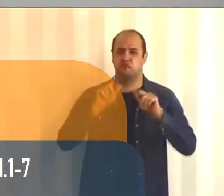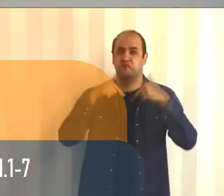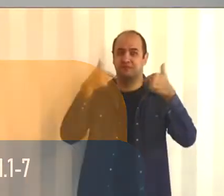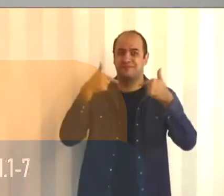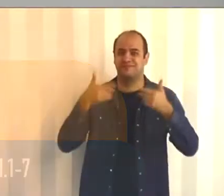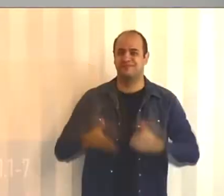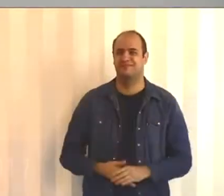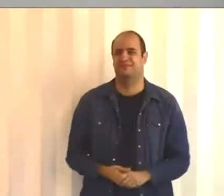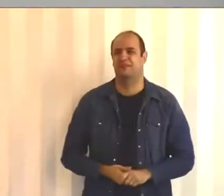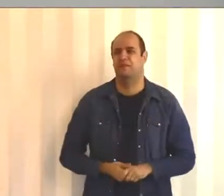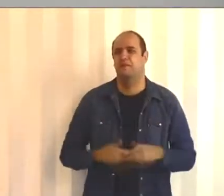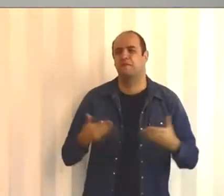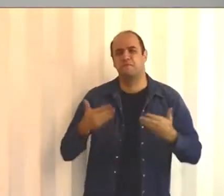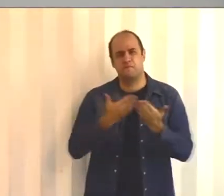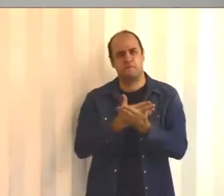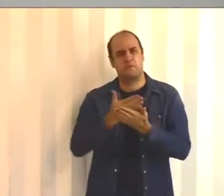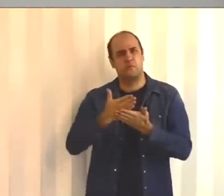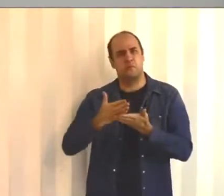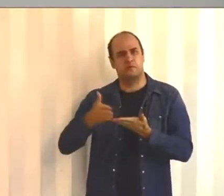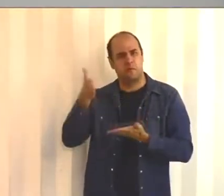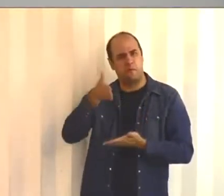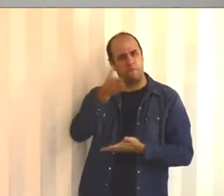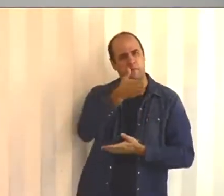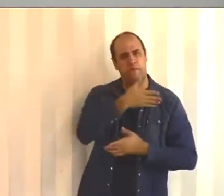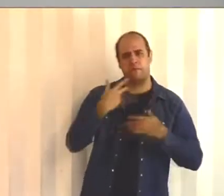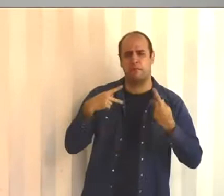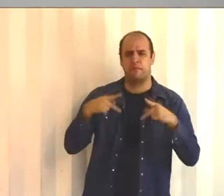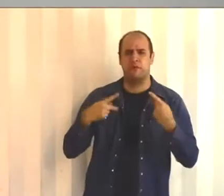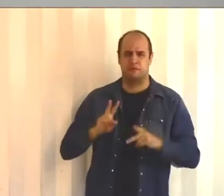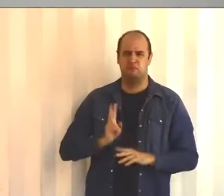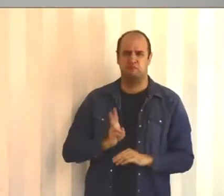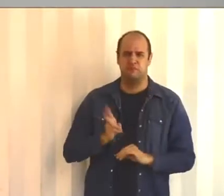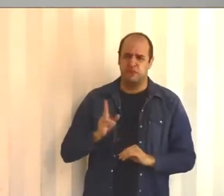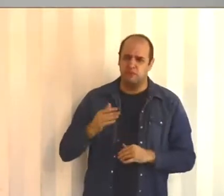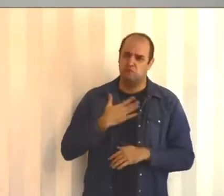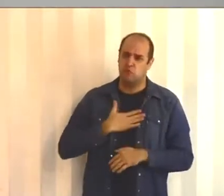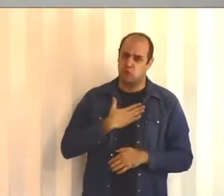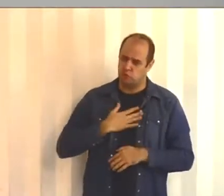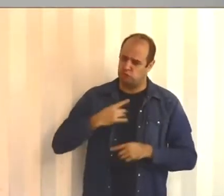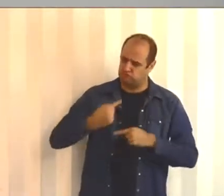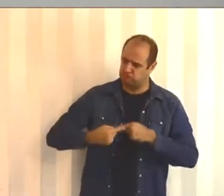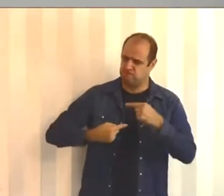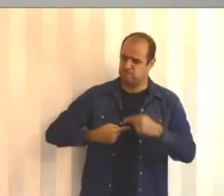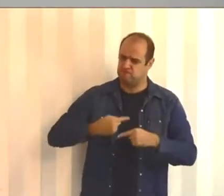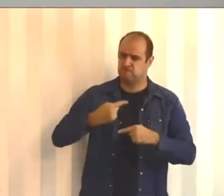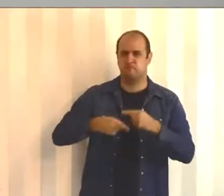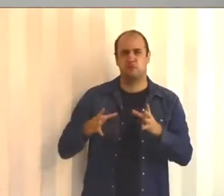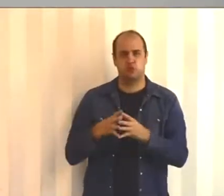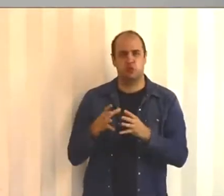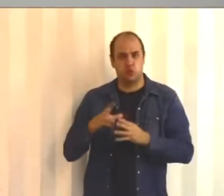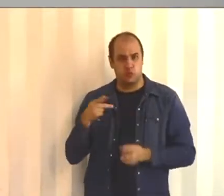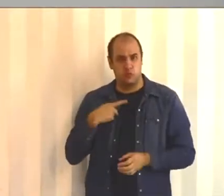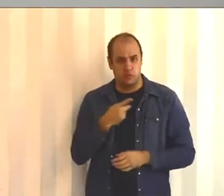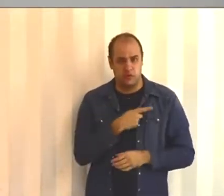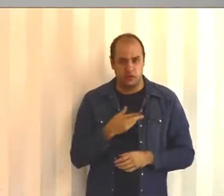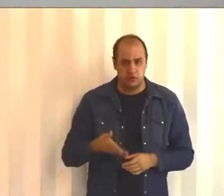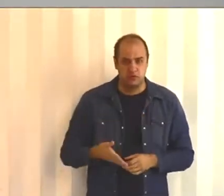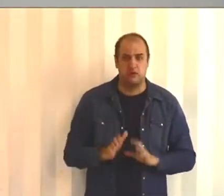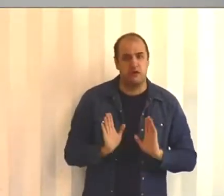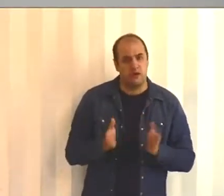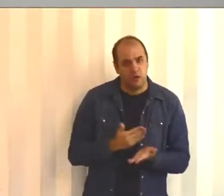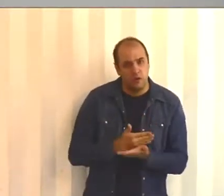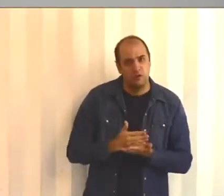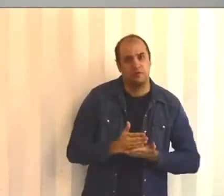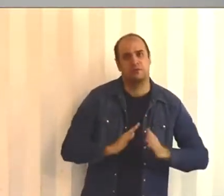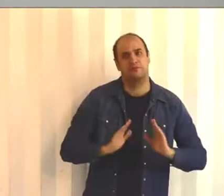Nós estamos começando mais uma série. Nós sempre pregamos em séries aqui na igreja, todo o nosso colegiado pastoral, e essa é mais